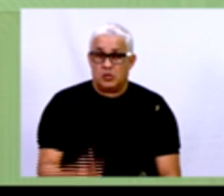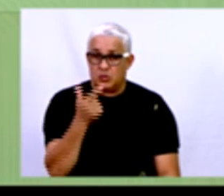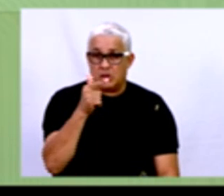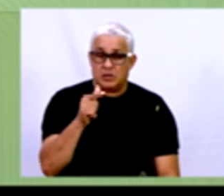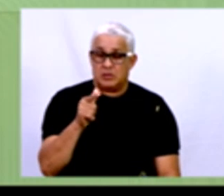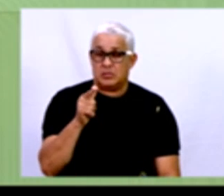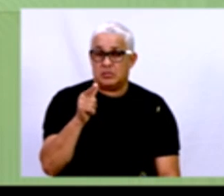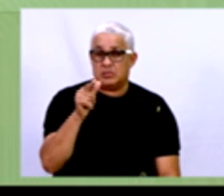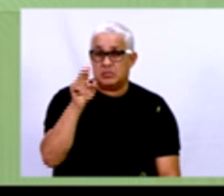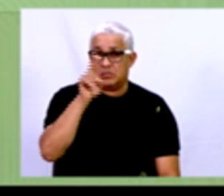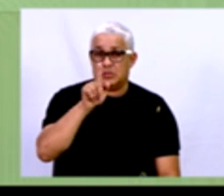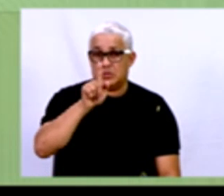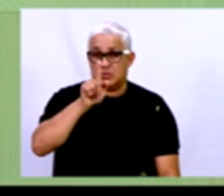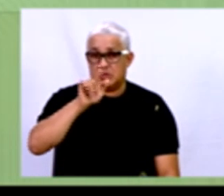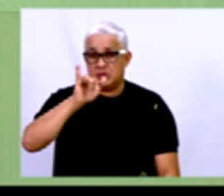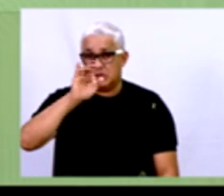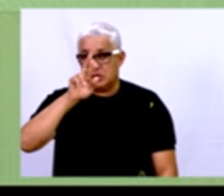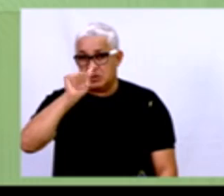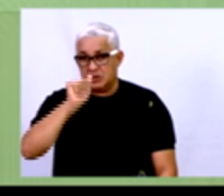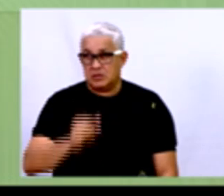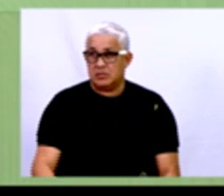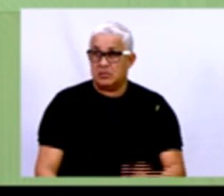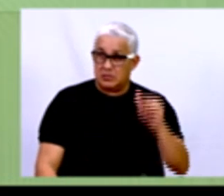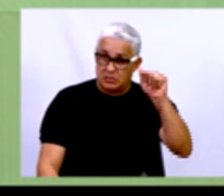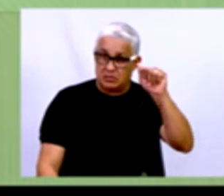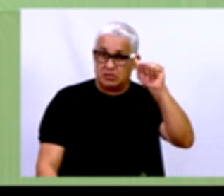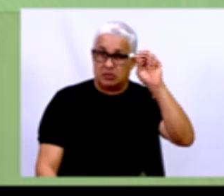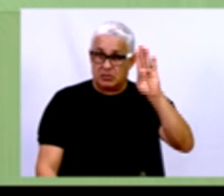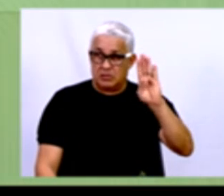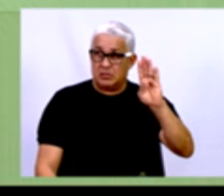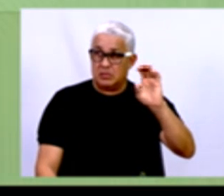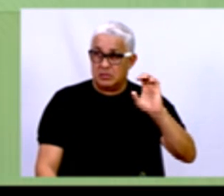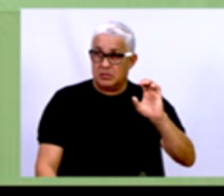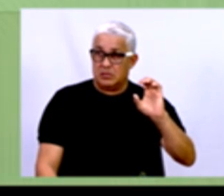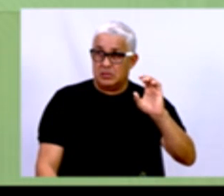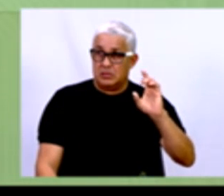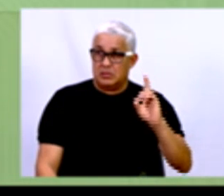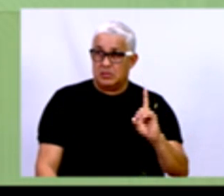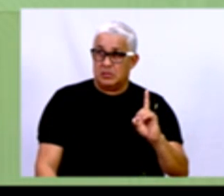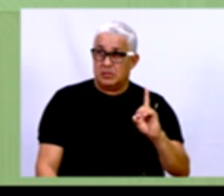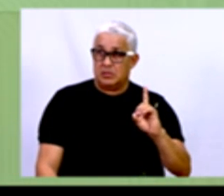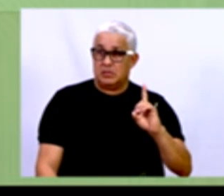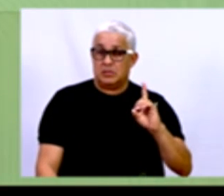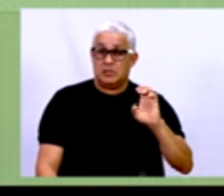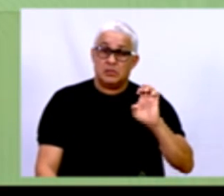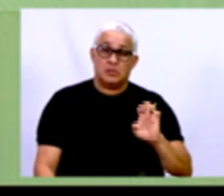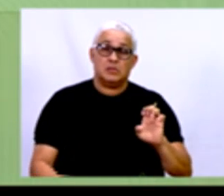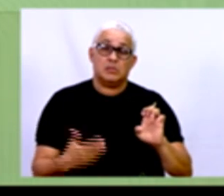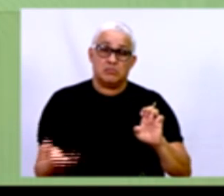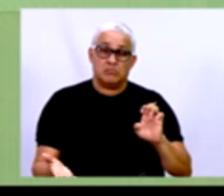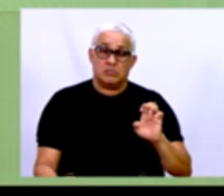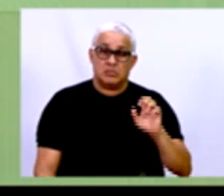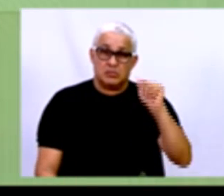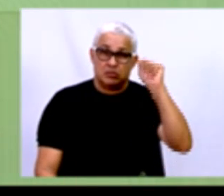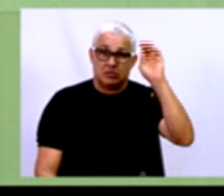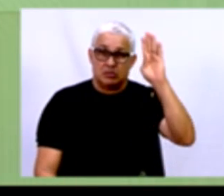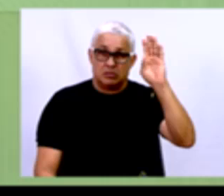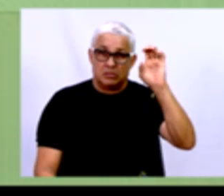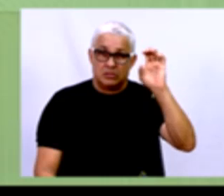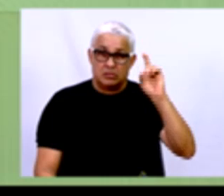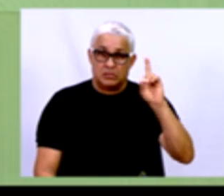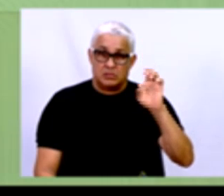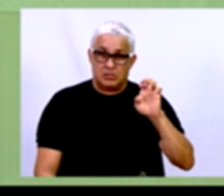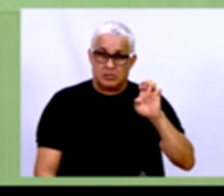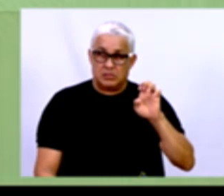a utilização de gírias? Letra A, B, C, D ou E? É a